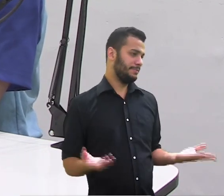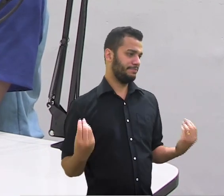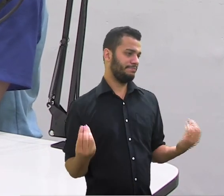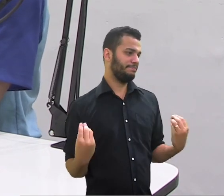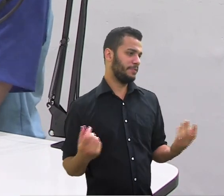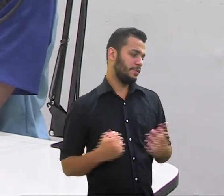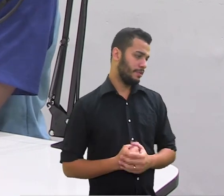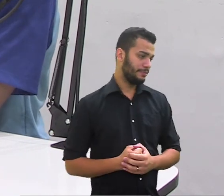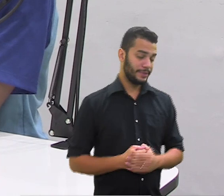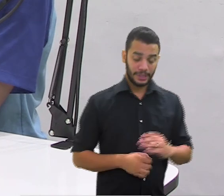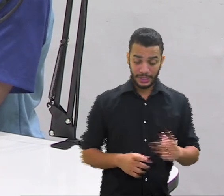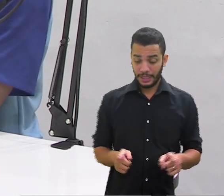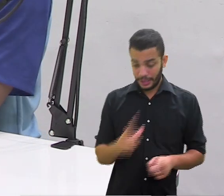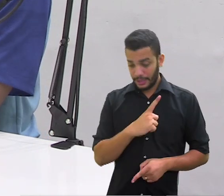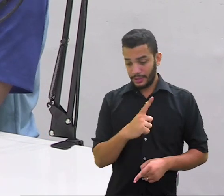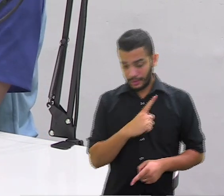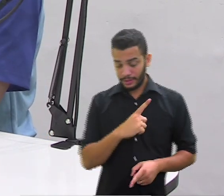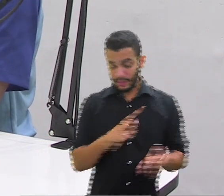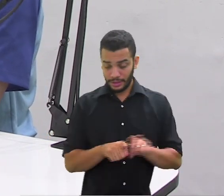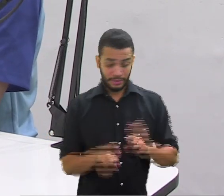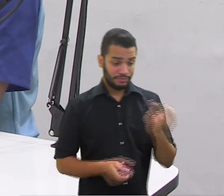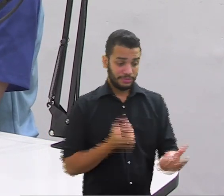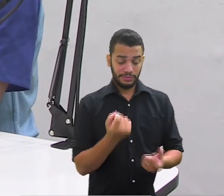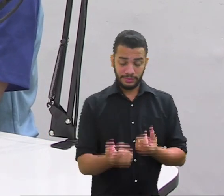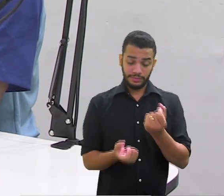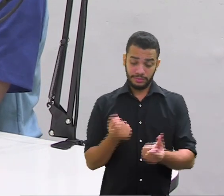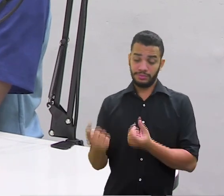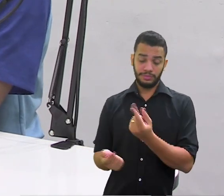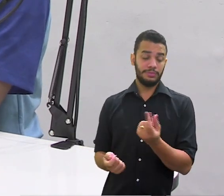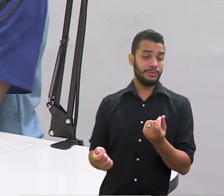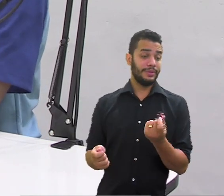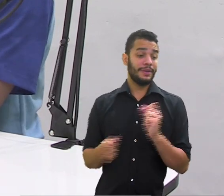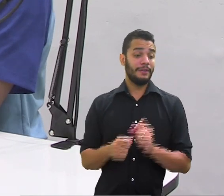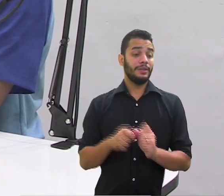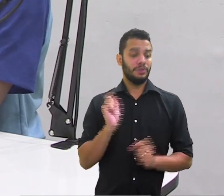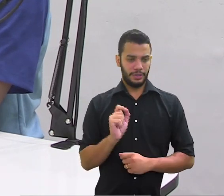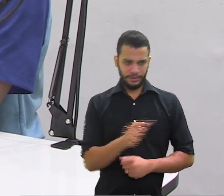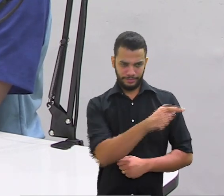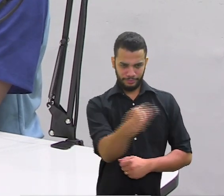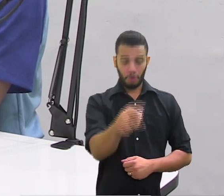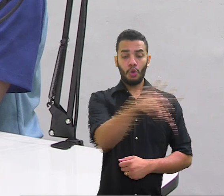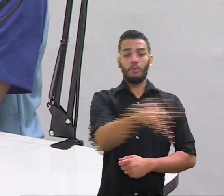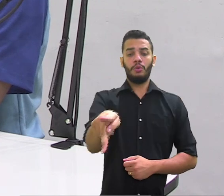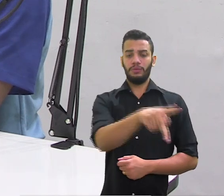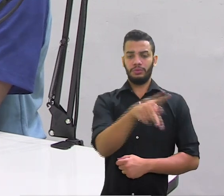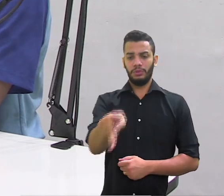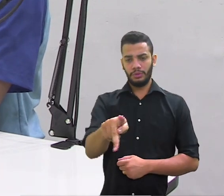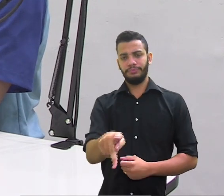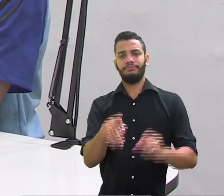fazem isso com o professor, que é uma coisa que passa despercebido, querendo ou não, passa quando um